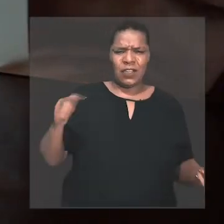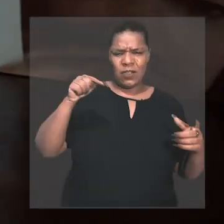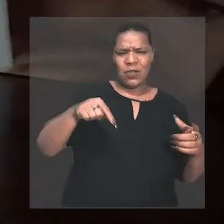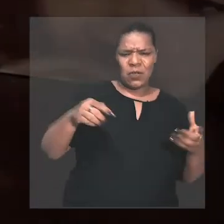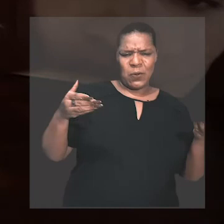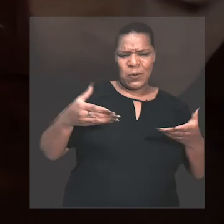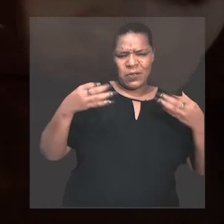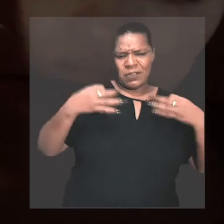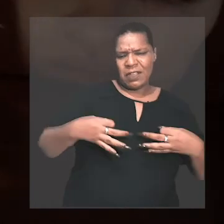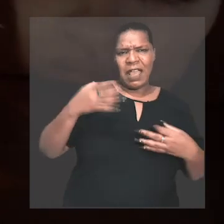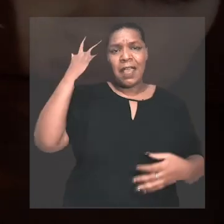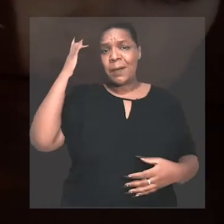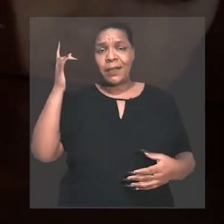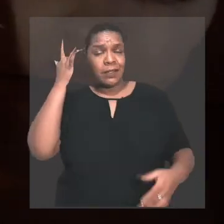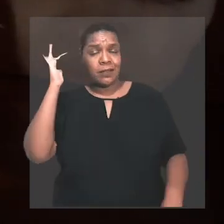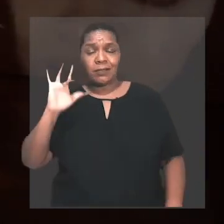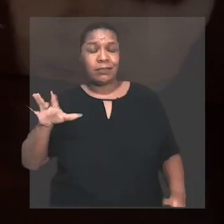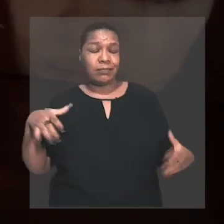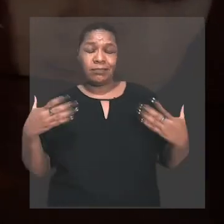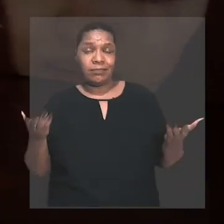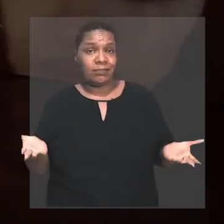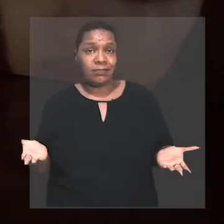O que você é hoje não é o que você vai ser amanhã.